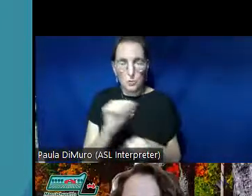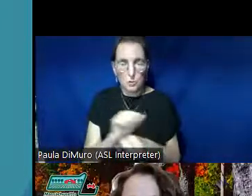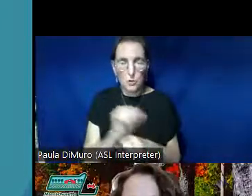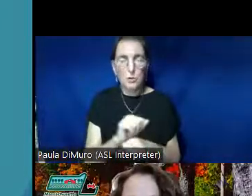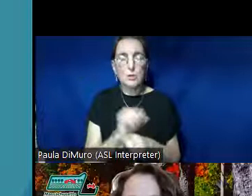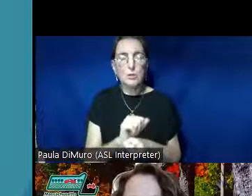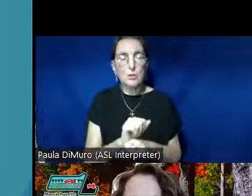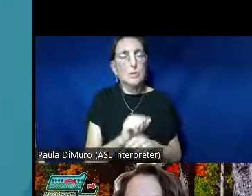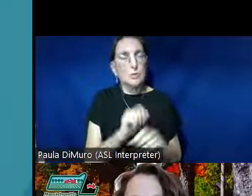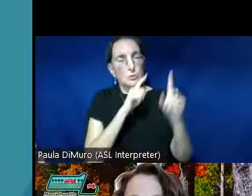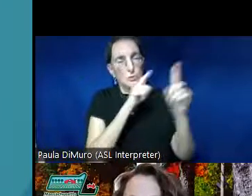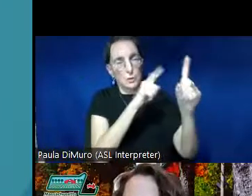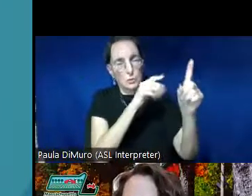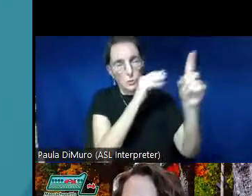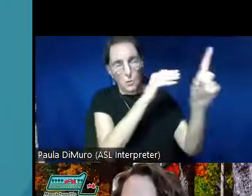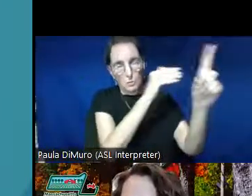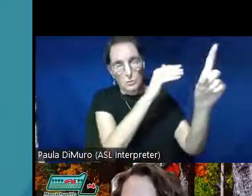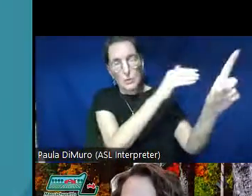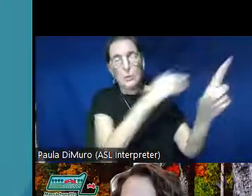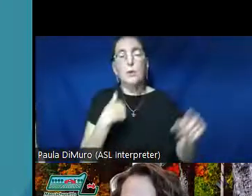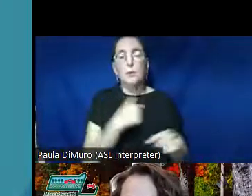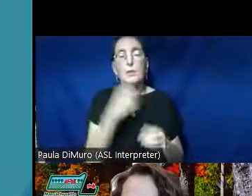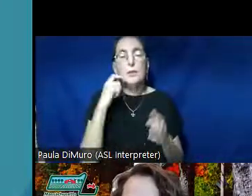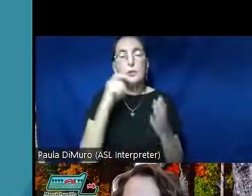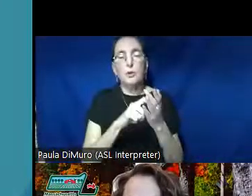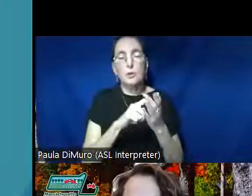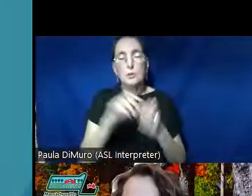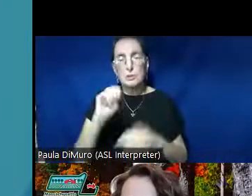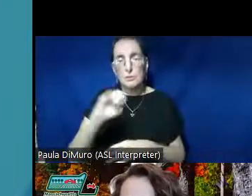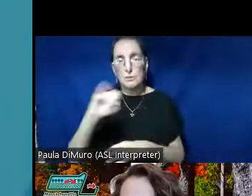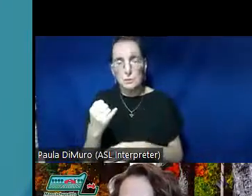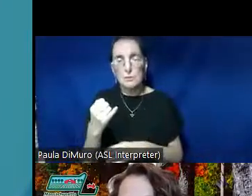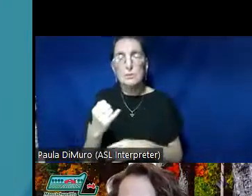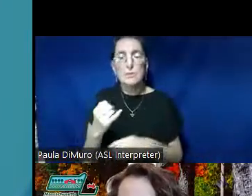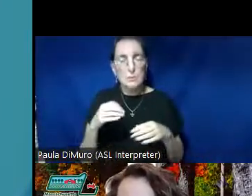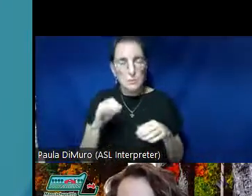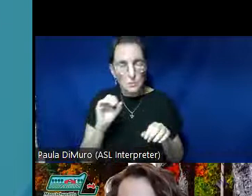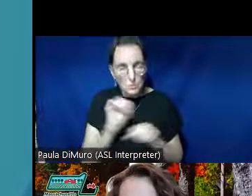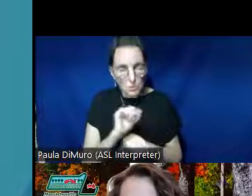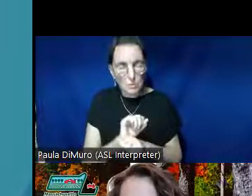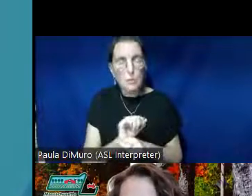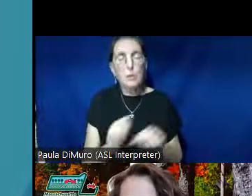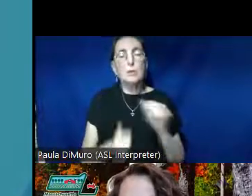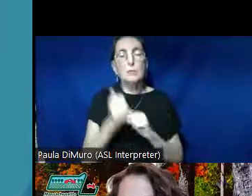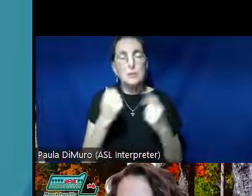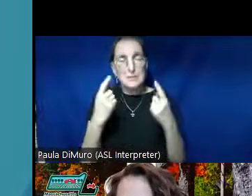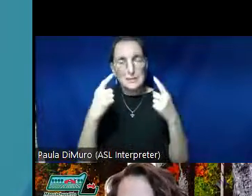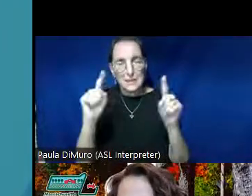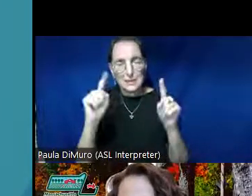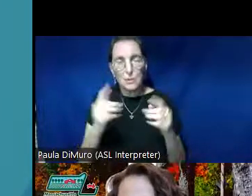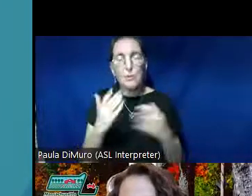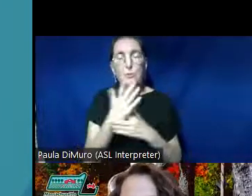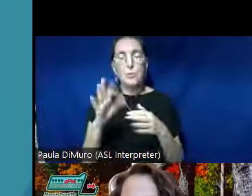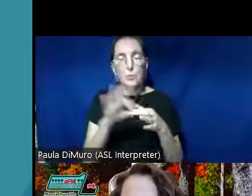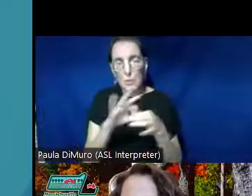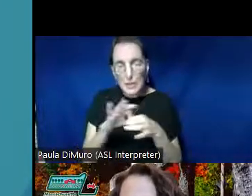nota começa nosso trabalho em direção a esse objetivo, não nota mais que esse esforço de